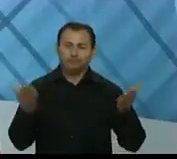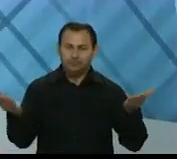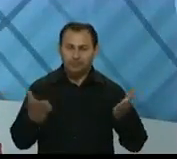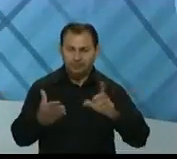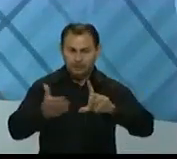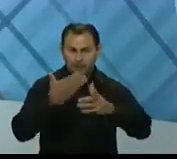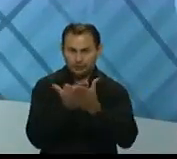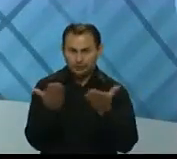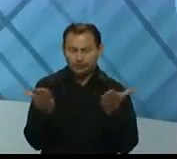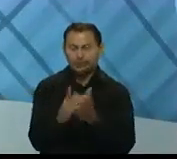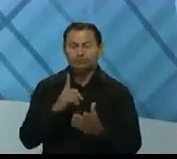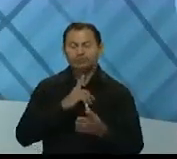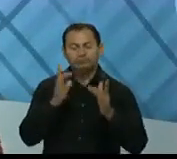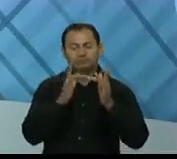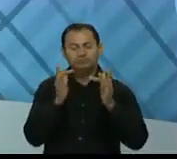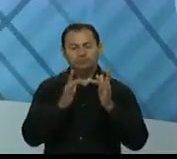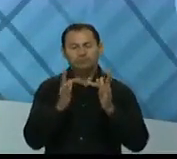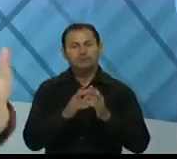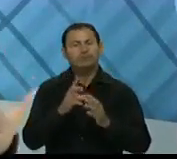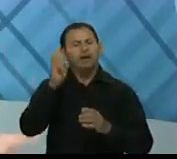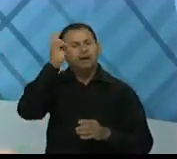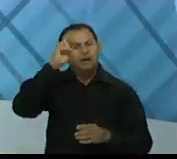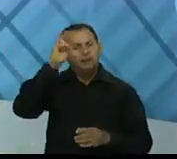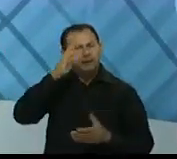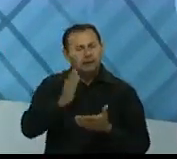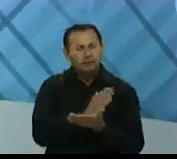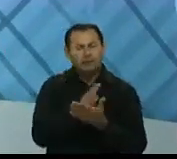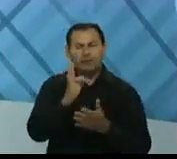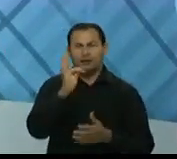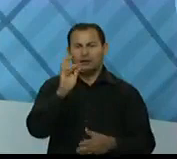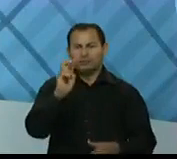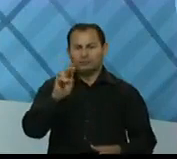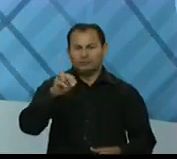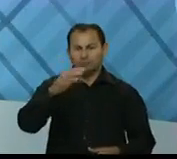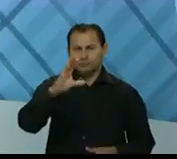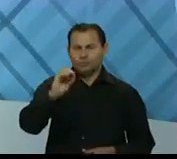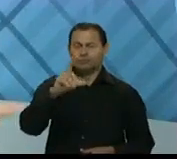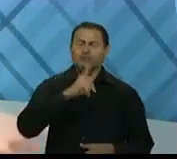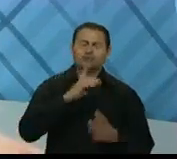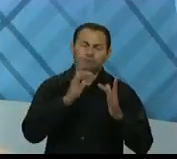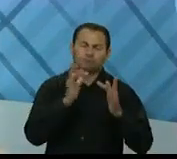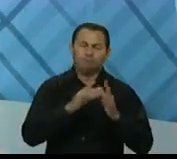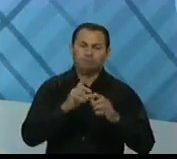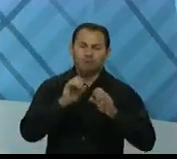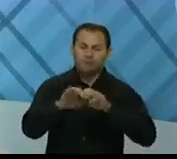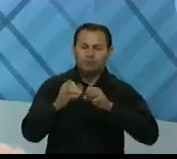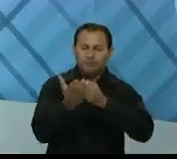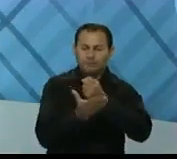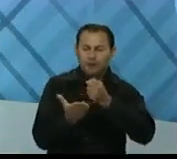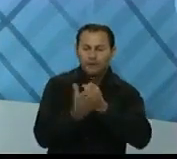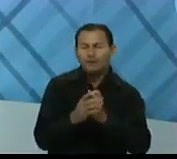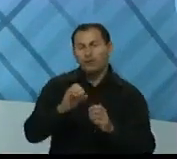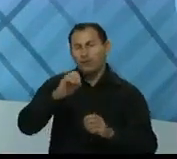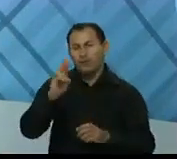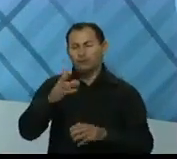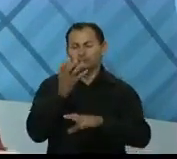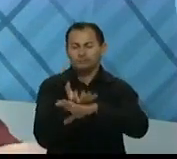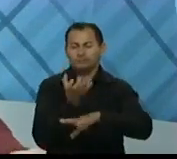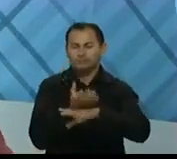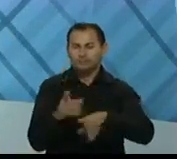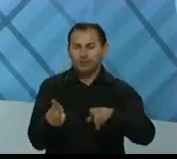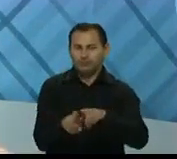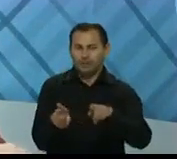Na nossa aula de hoje, tivemos contato para relembrar algumas funções que você já teve contato na educação básica, ou seja, na disciplina